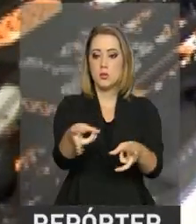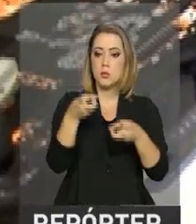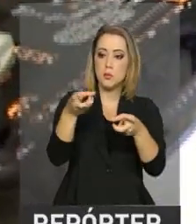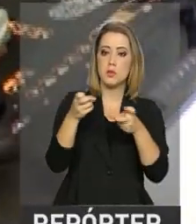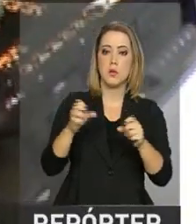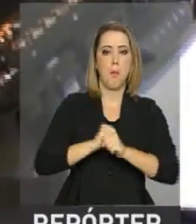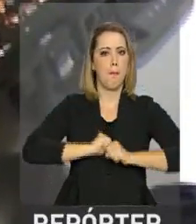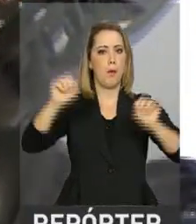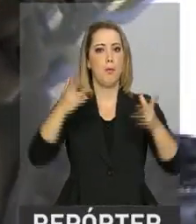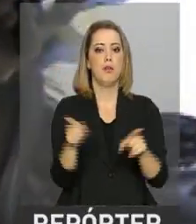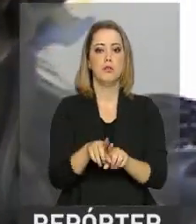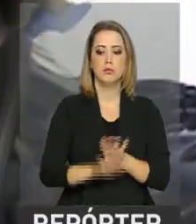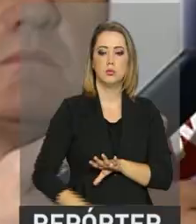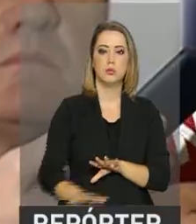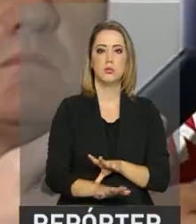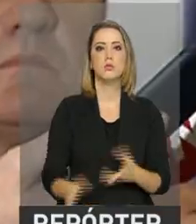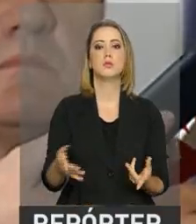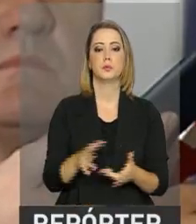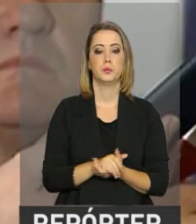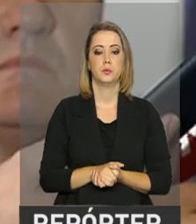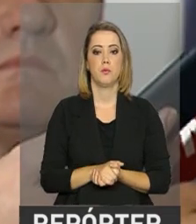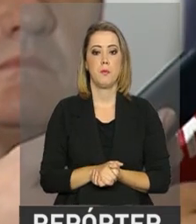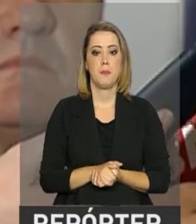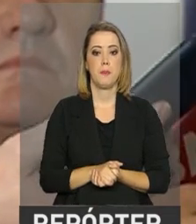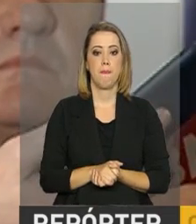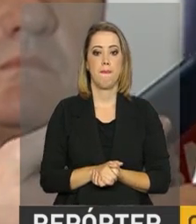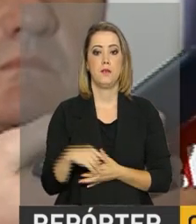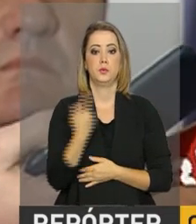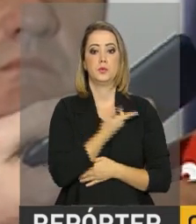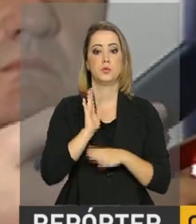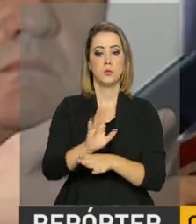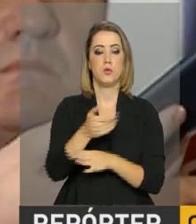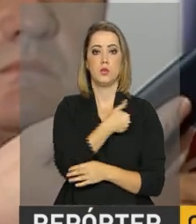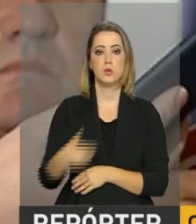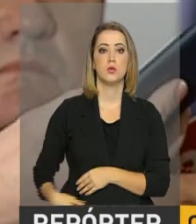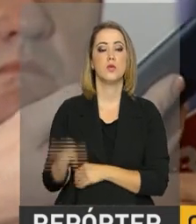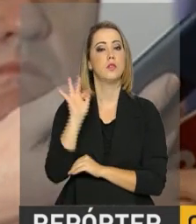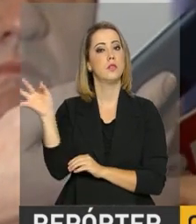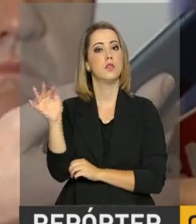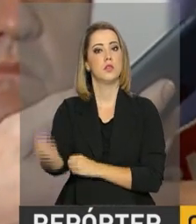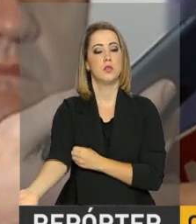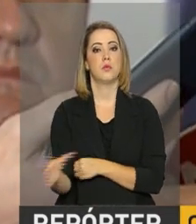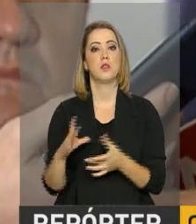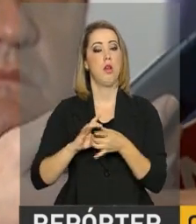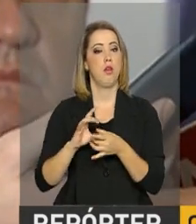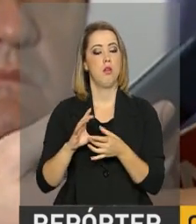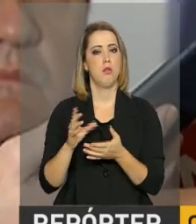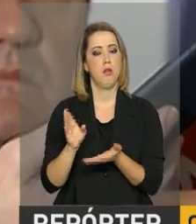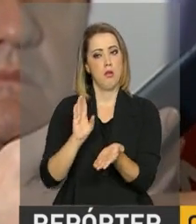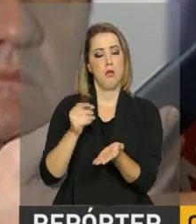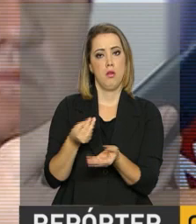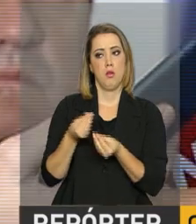robô antibomba de pequeno porte nós atendendo a governo federal eh liberamos 1000 policiais no